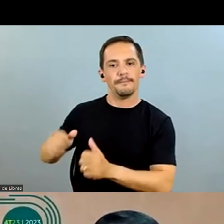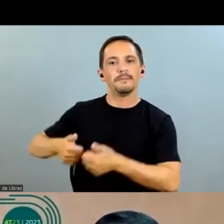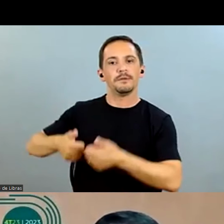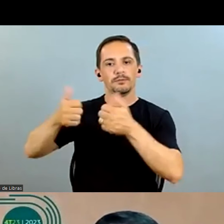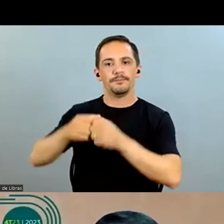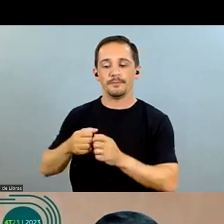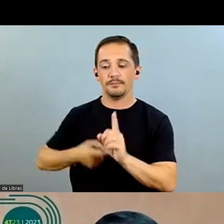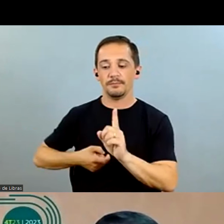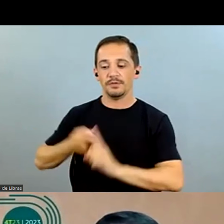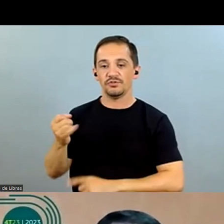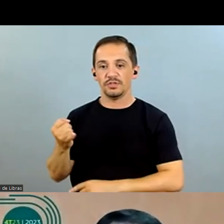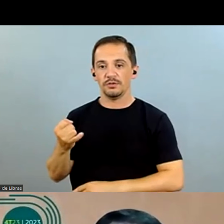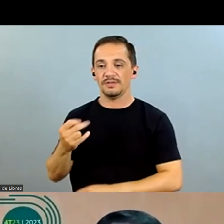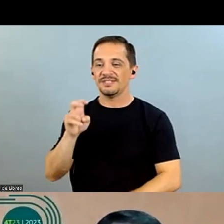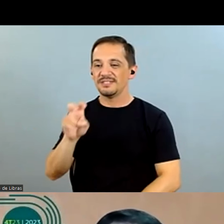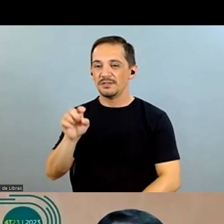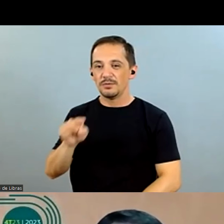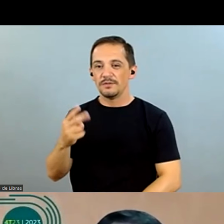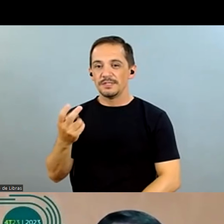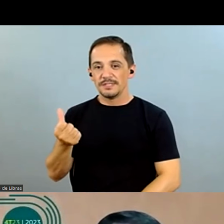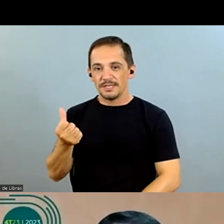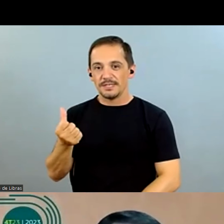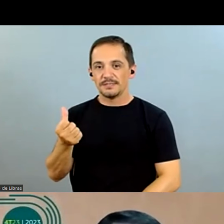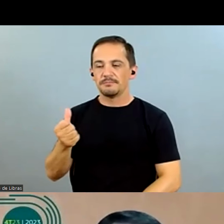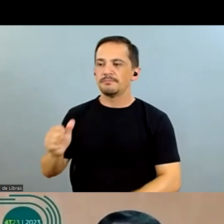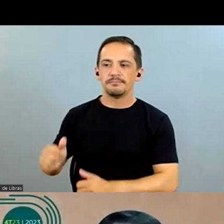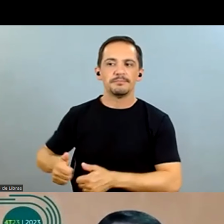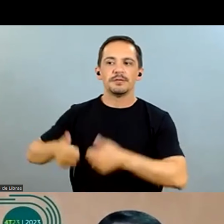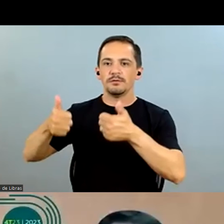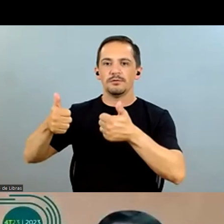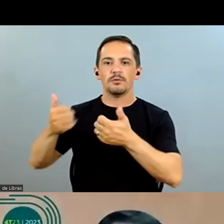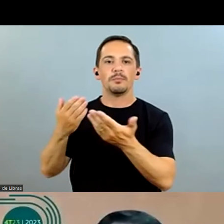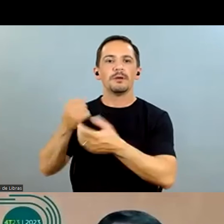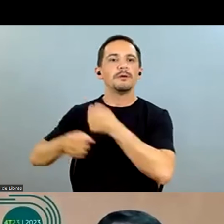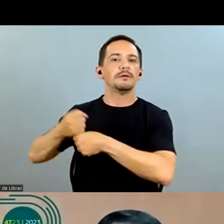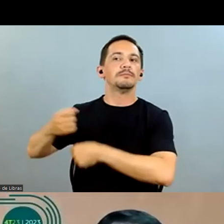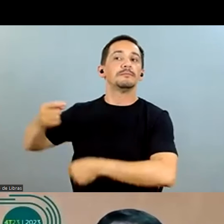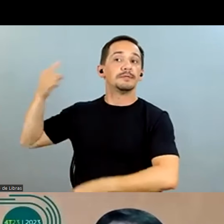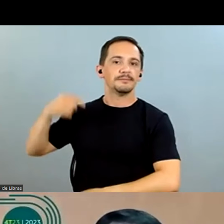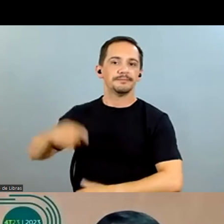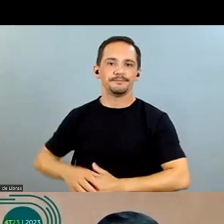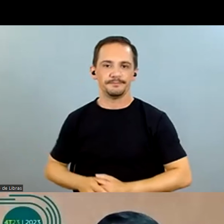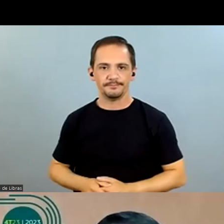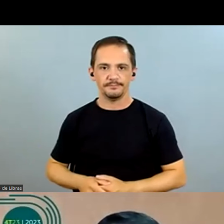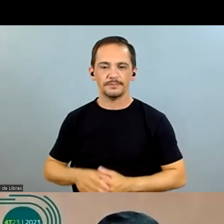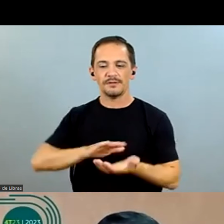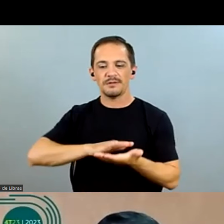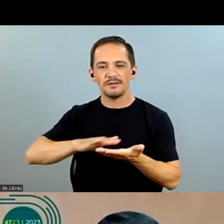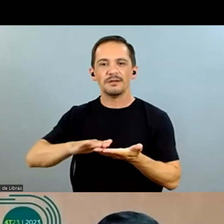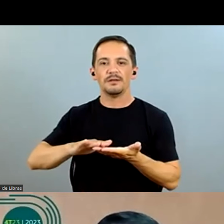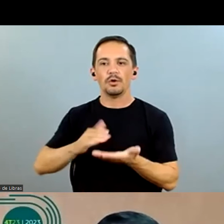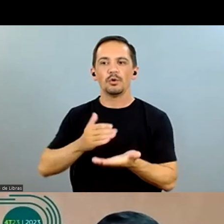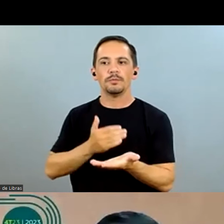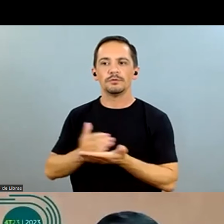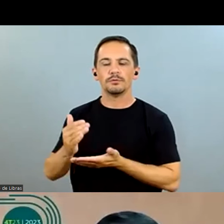5.26 por acima de Janeiro do ano passado então a gente tá percebendo uma dinâmica do mercado de papelão do lado que é considerado